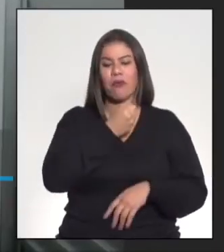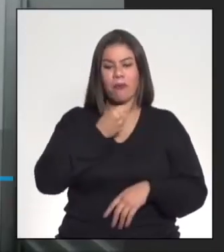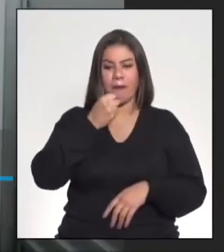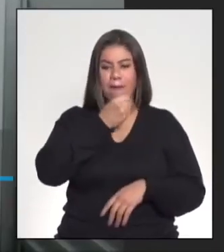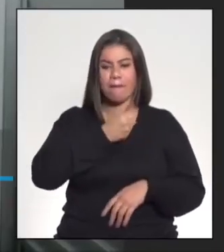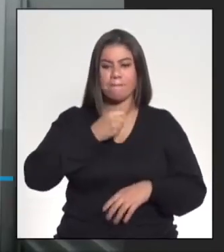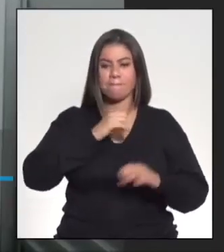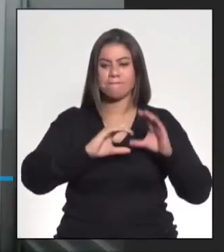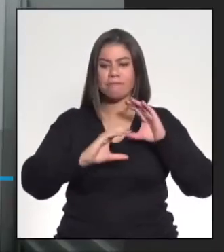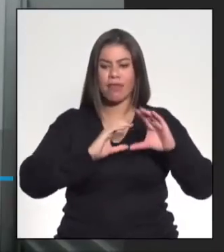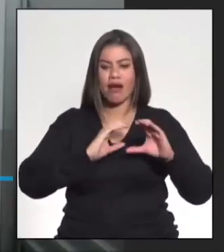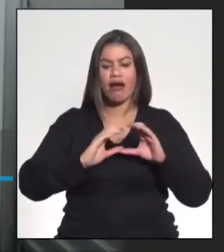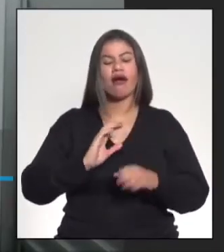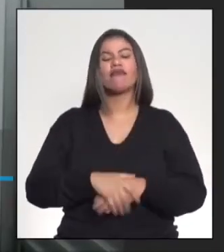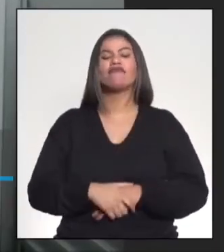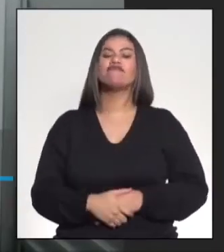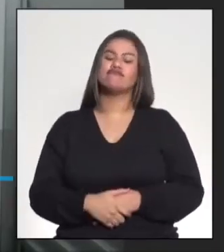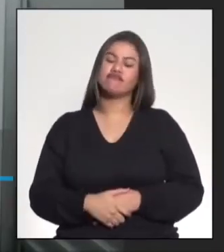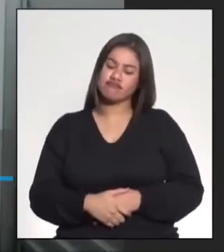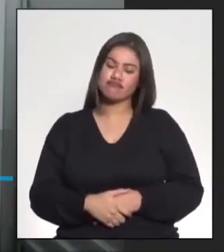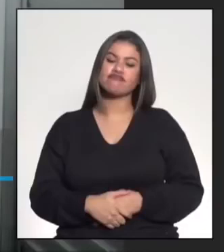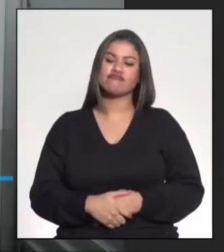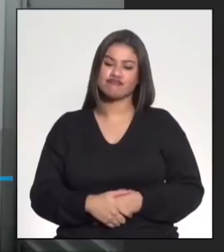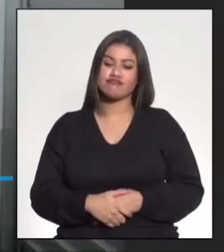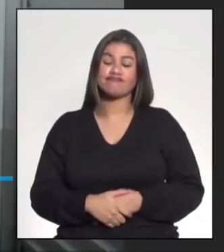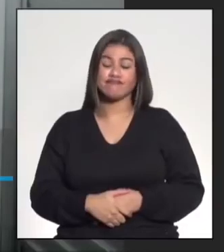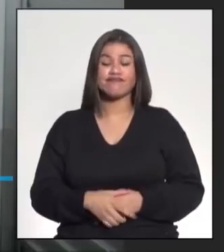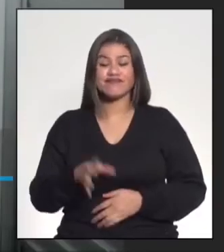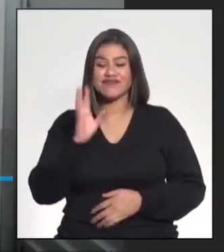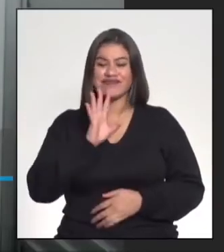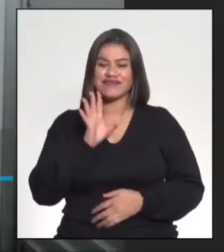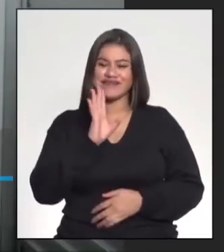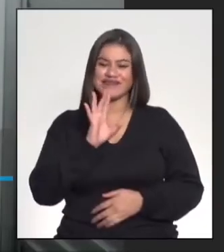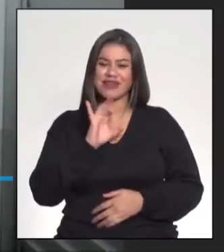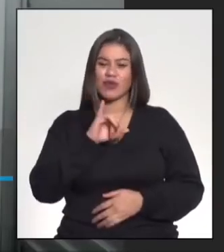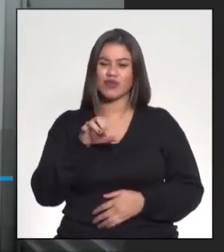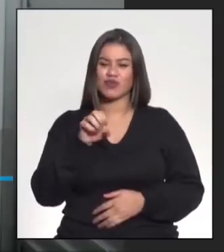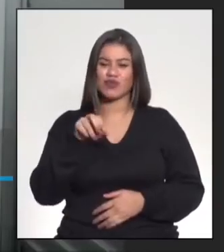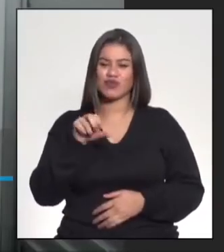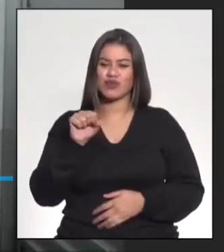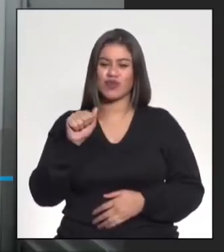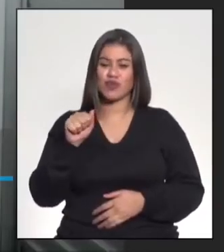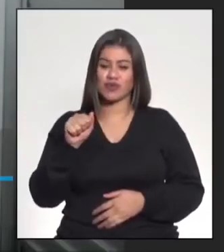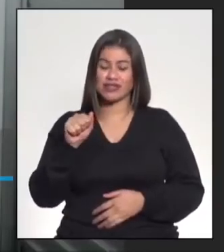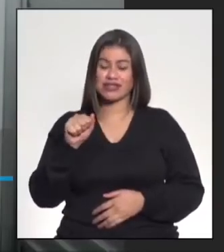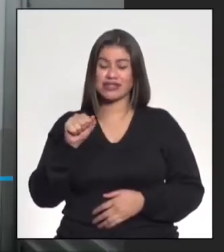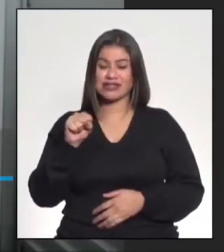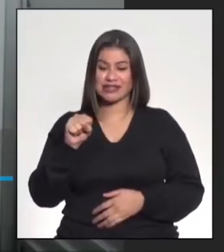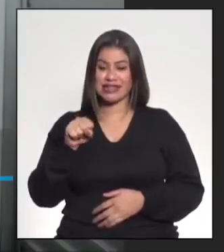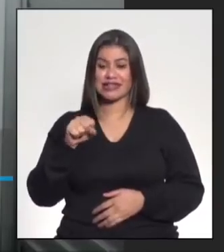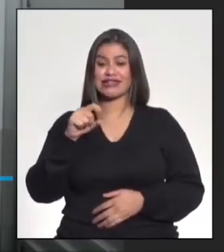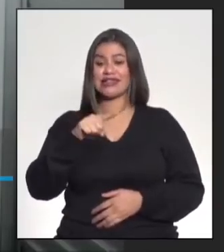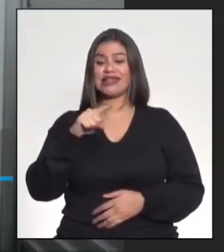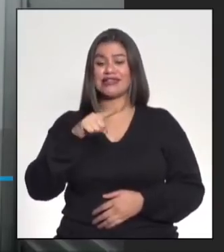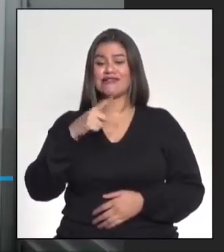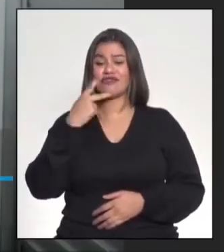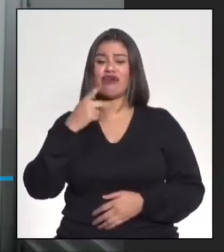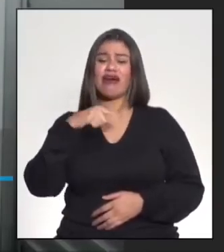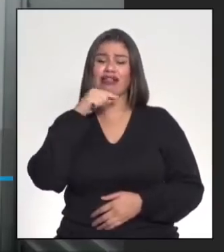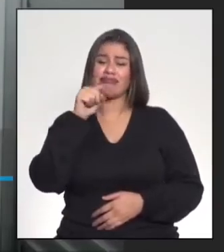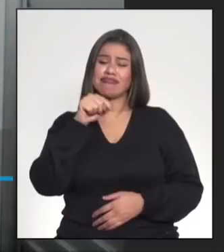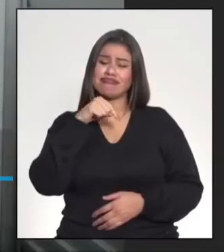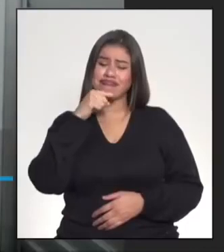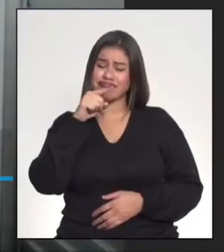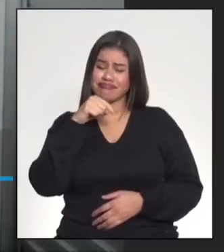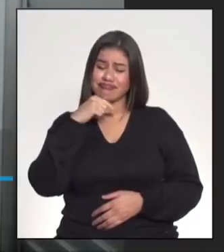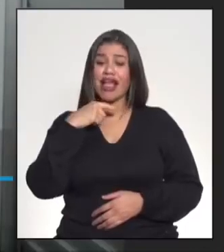estava comentando que não conseguiu fazer, pessoal, antes de começar a aula, eu fiz antes, eu tentei, mas eu tentei